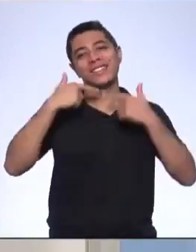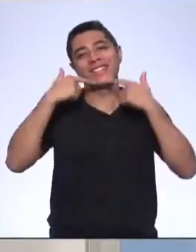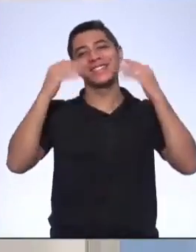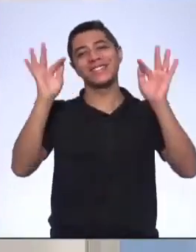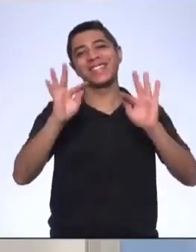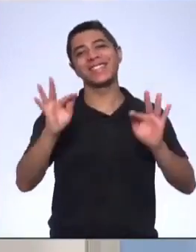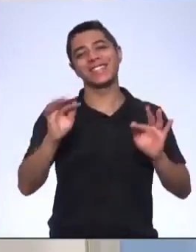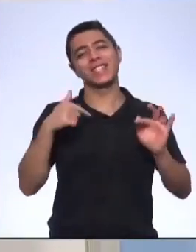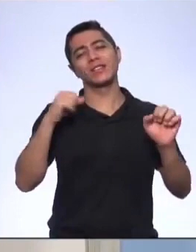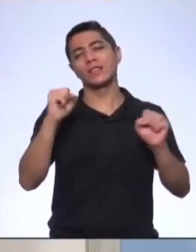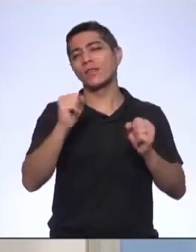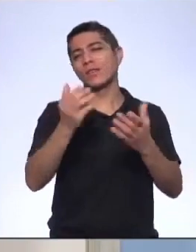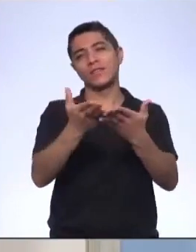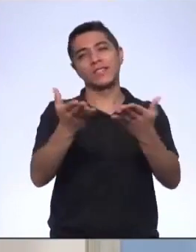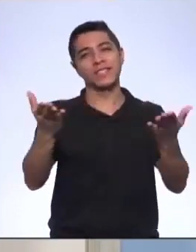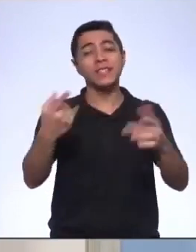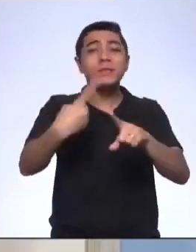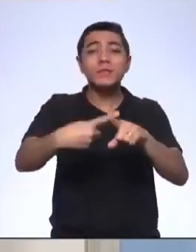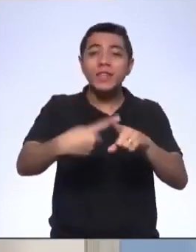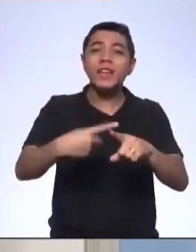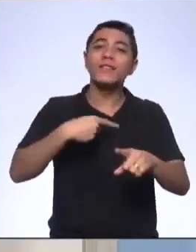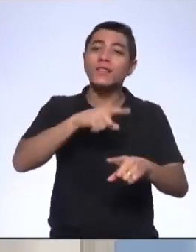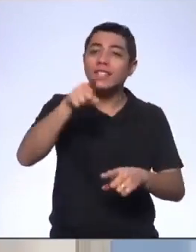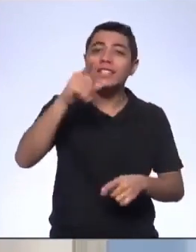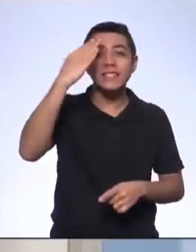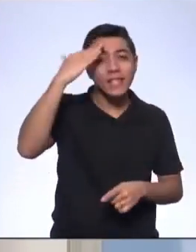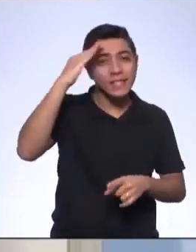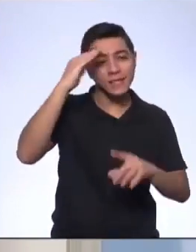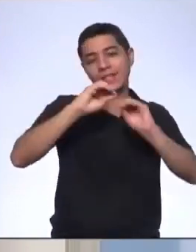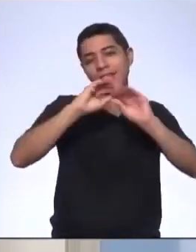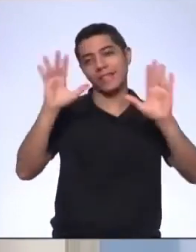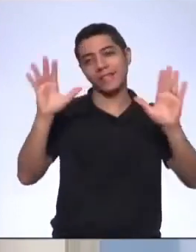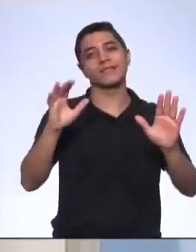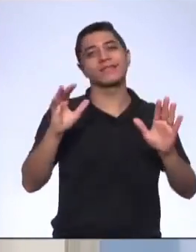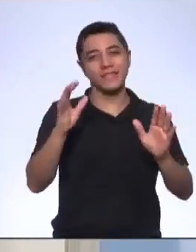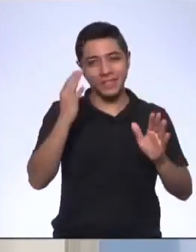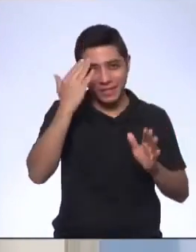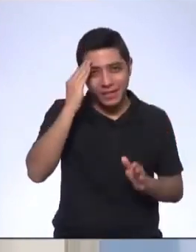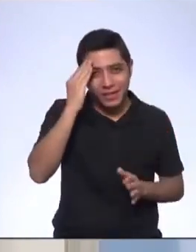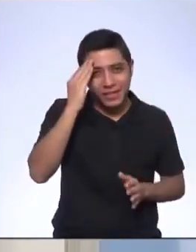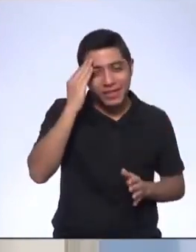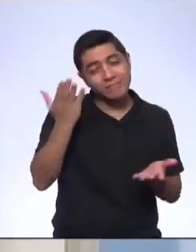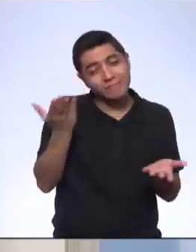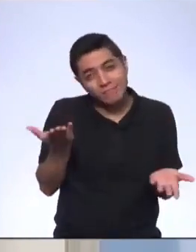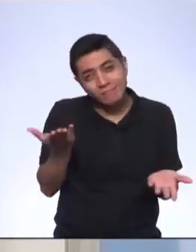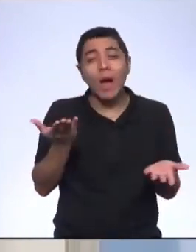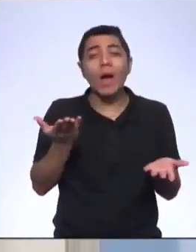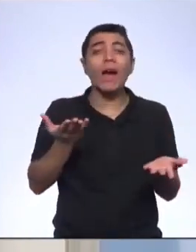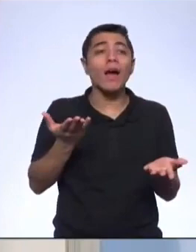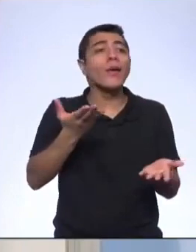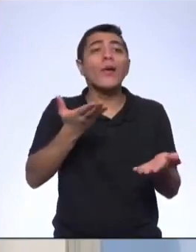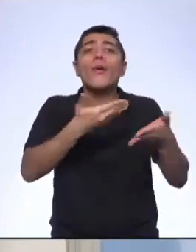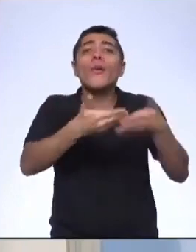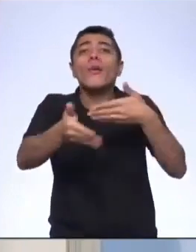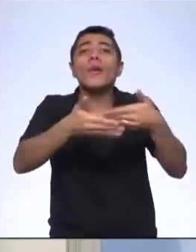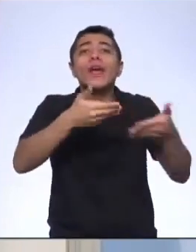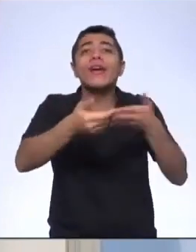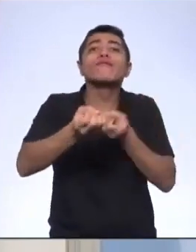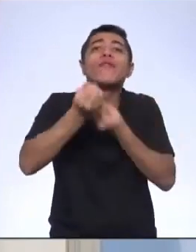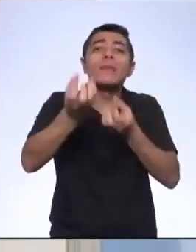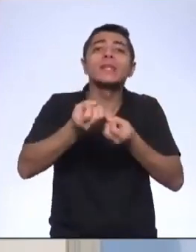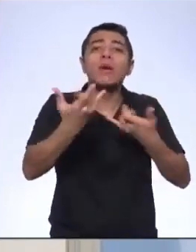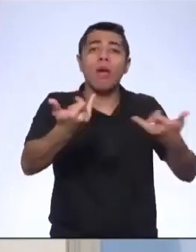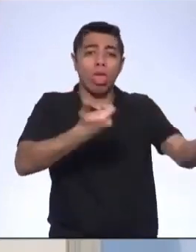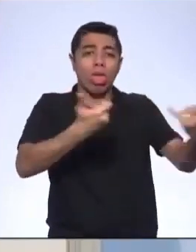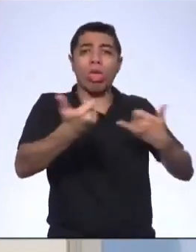que eu adoro vocês, é isso aí. Vocês entenderam direitinho o recado de hoje. A gente não pode ficar saindo por aí confiando